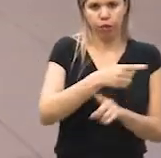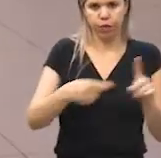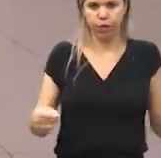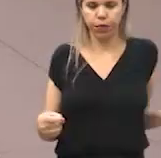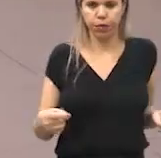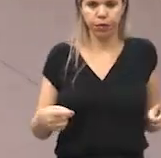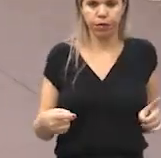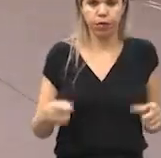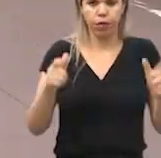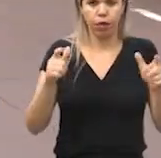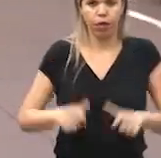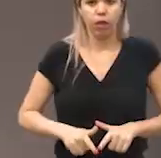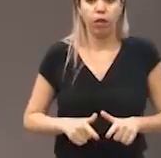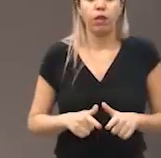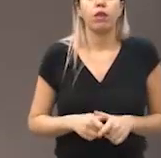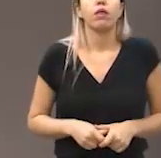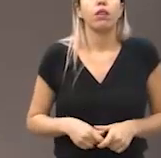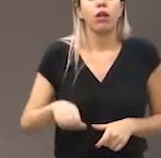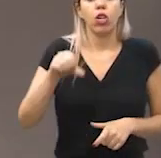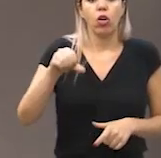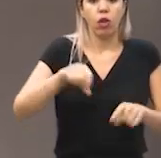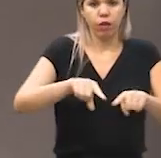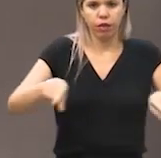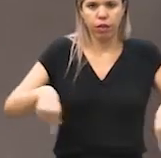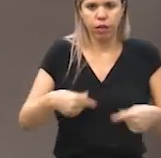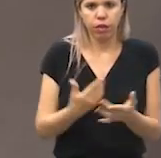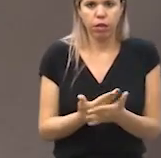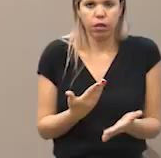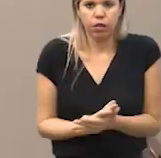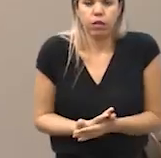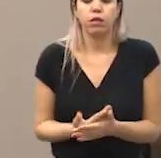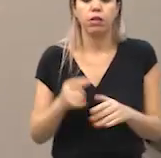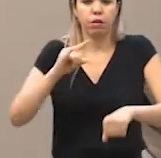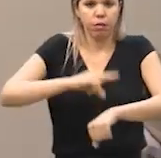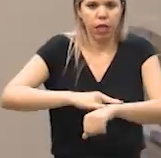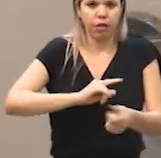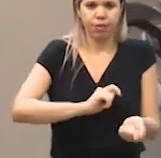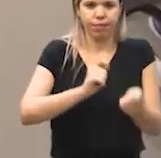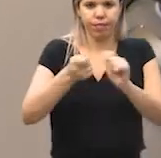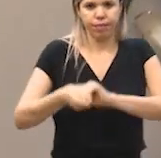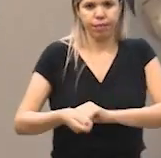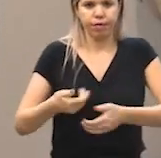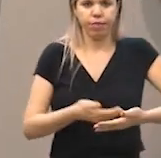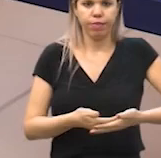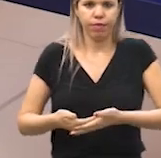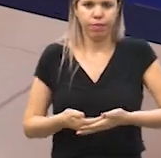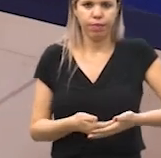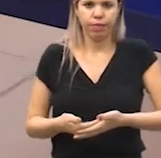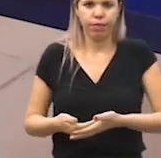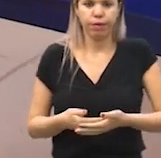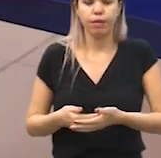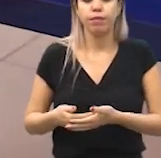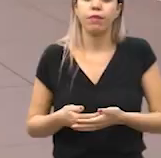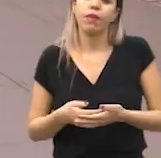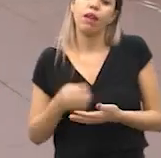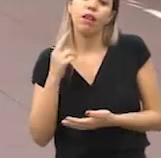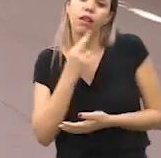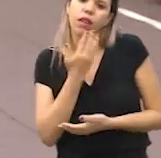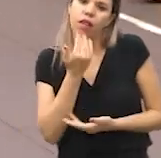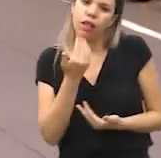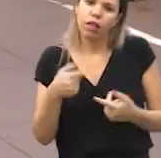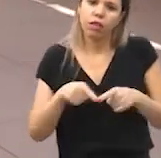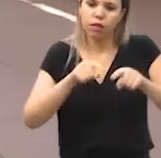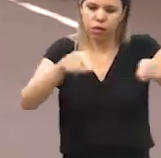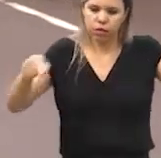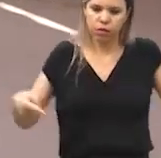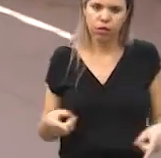milhão, o espaço conta com 9 salas de aula, banheiro adaptado para bebês, refeitório,